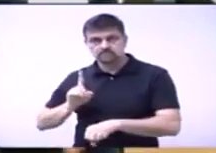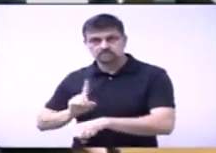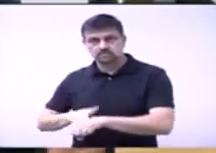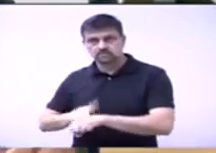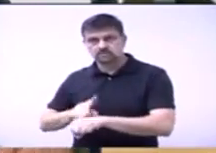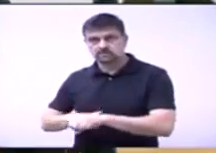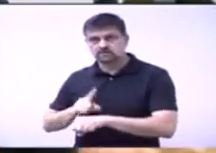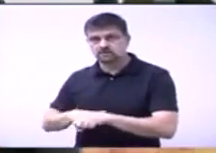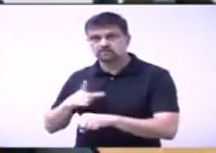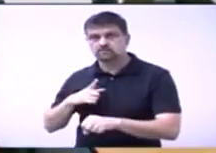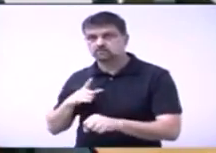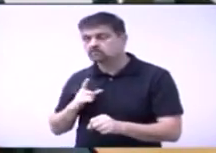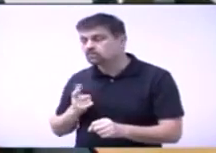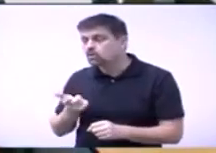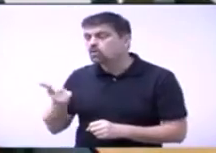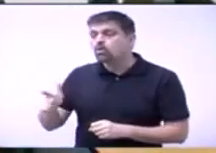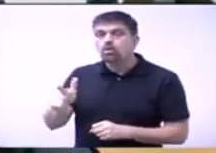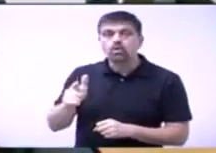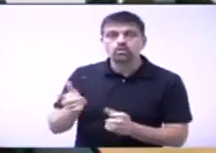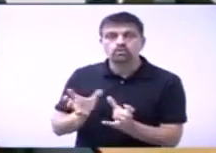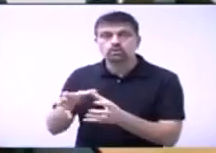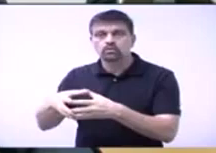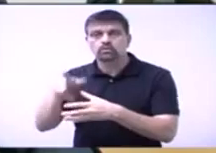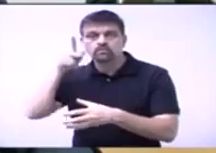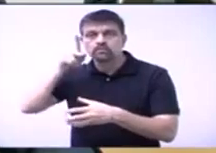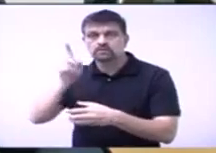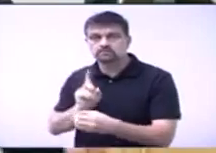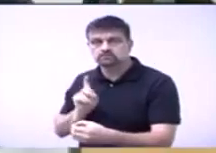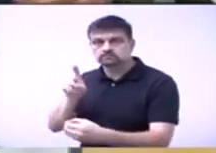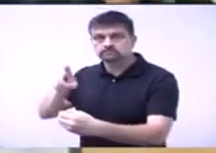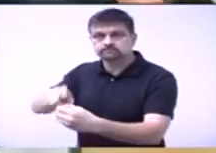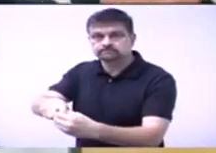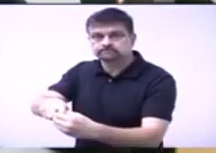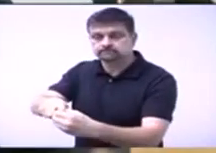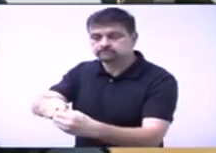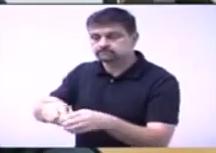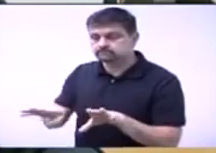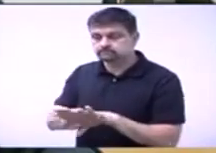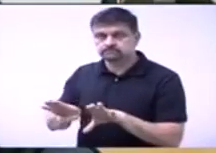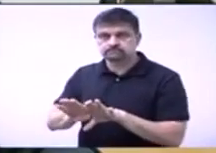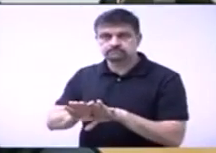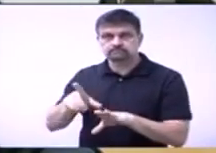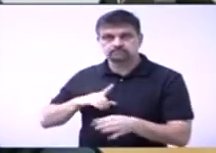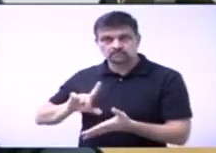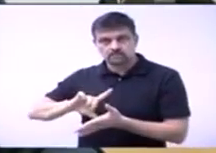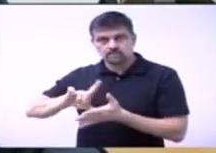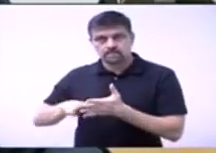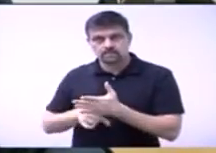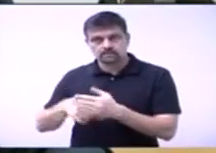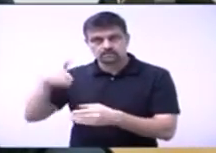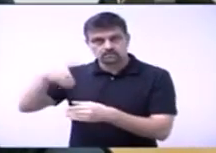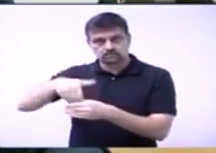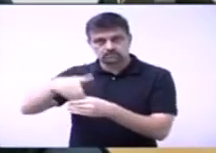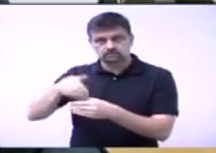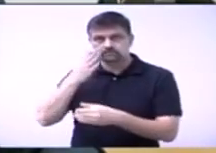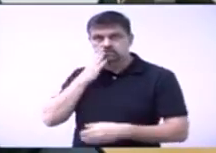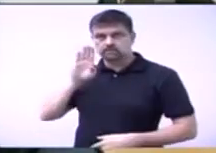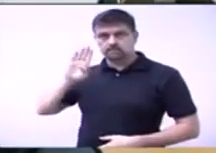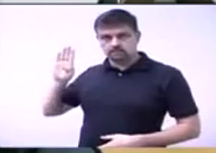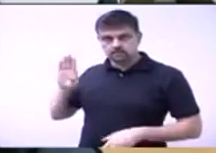para poder me filiar a um novo partido e, quem sabe, né, provavelmente concorrer à próxima eleição